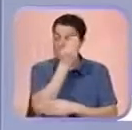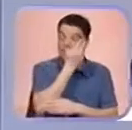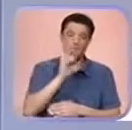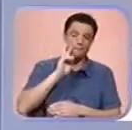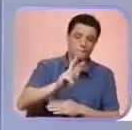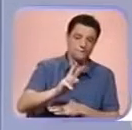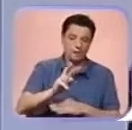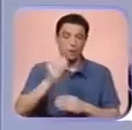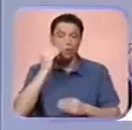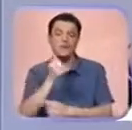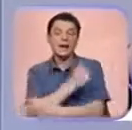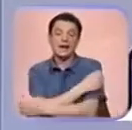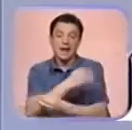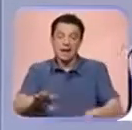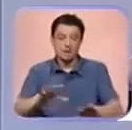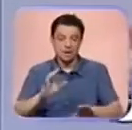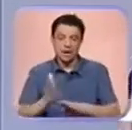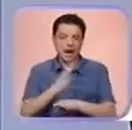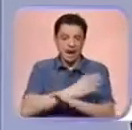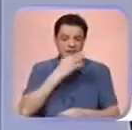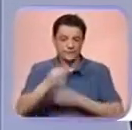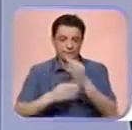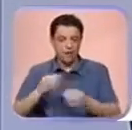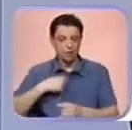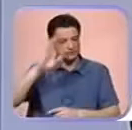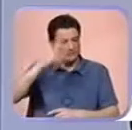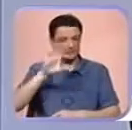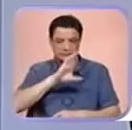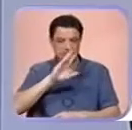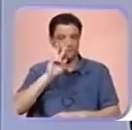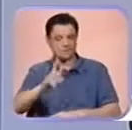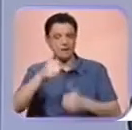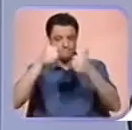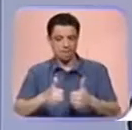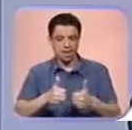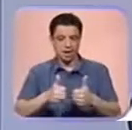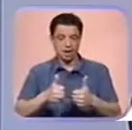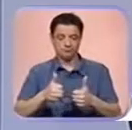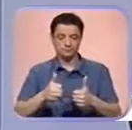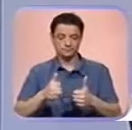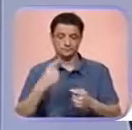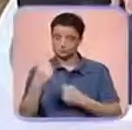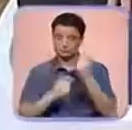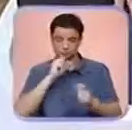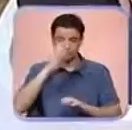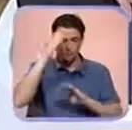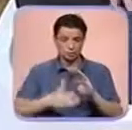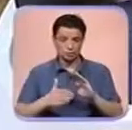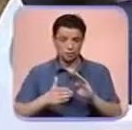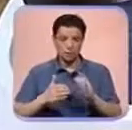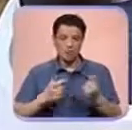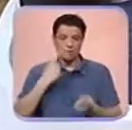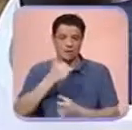olho reage, como é que a criança reage, temos muitas pistas antes deles falarem, claro. Para sabermos se eles veem bem. E até pode suceder a alguma criança ter uma visão